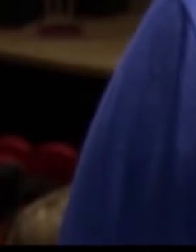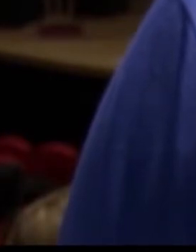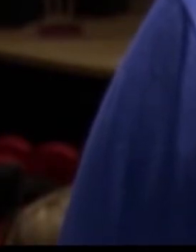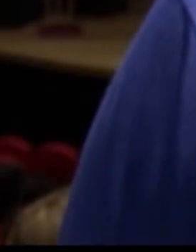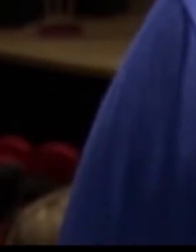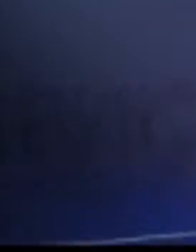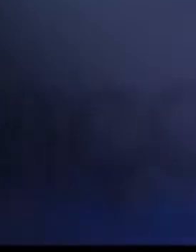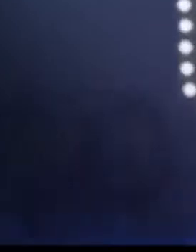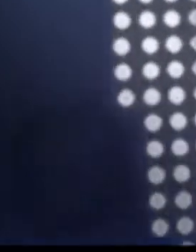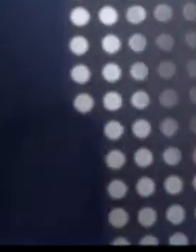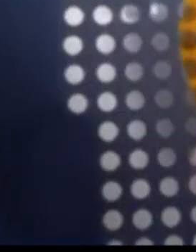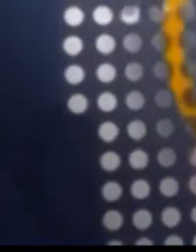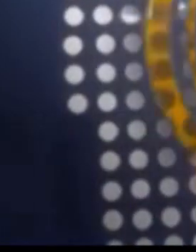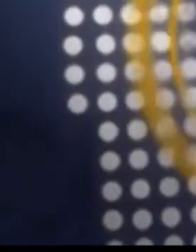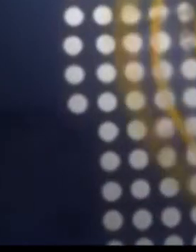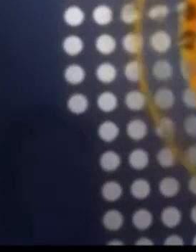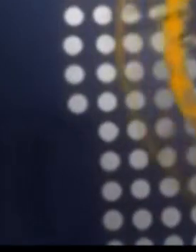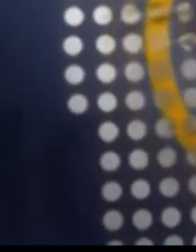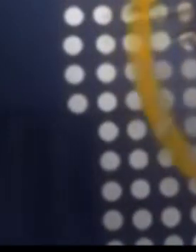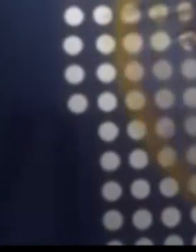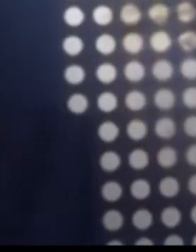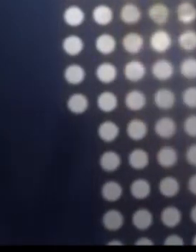articulado de rede.